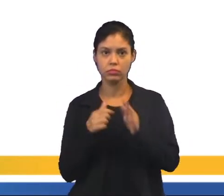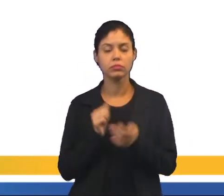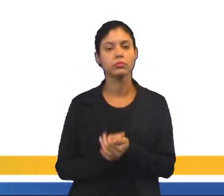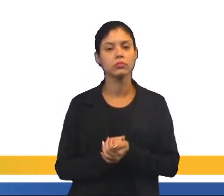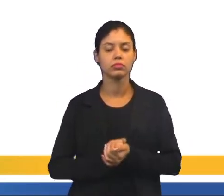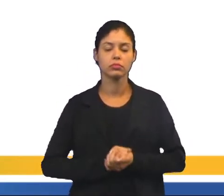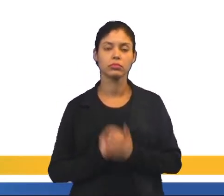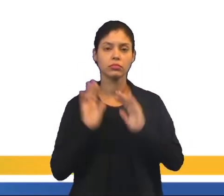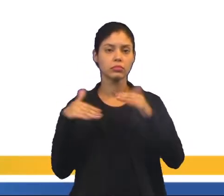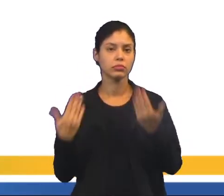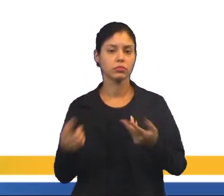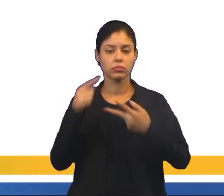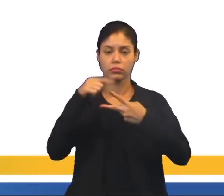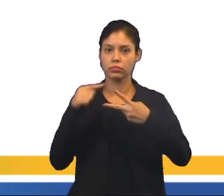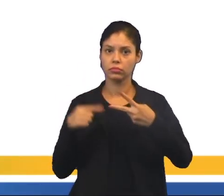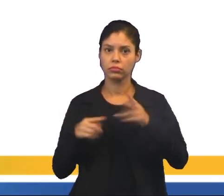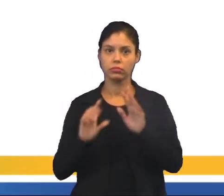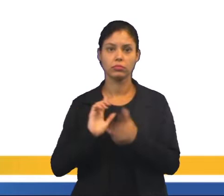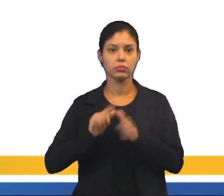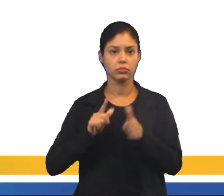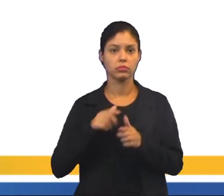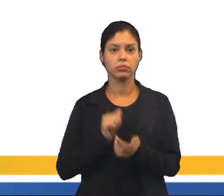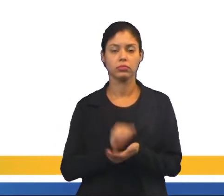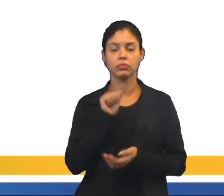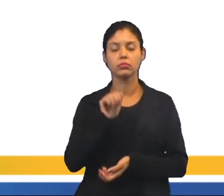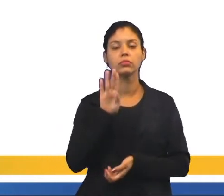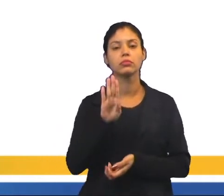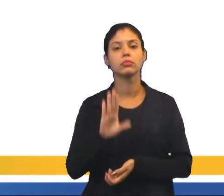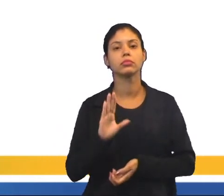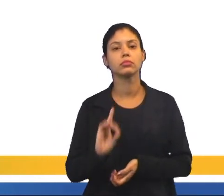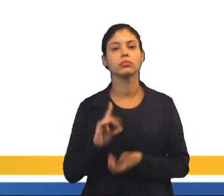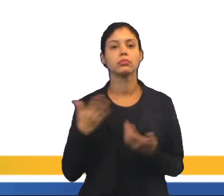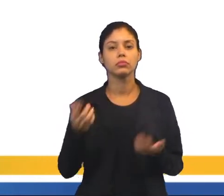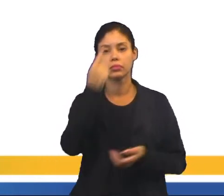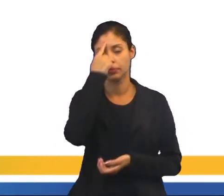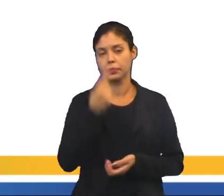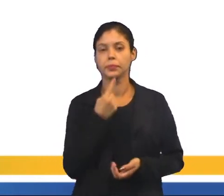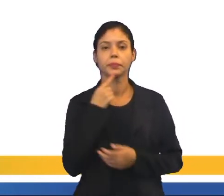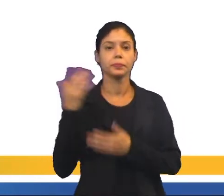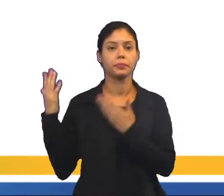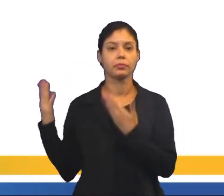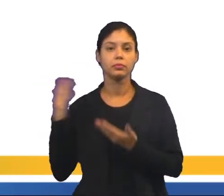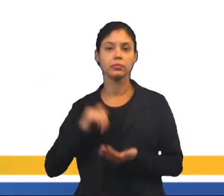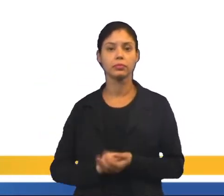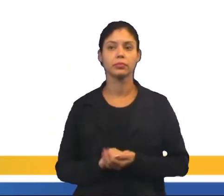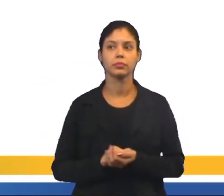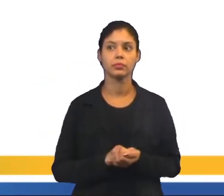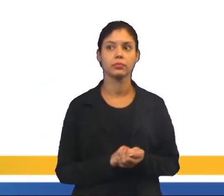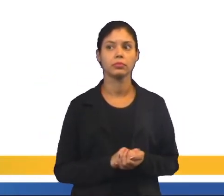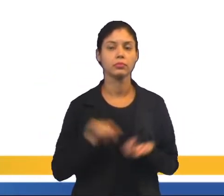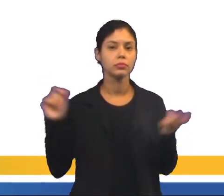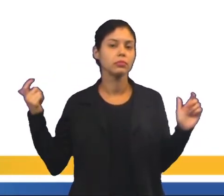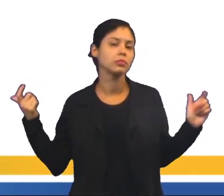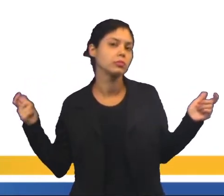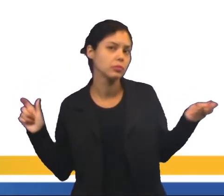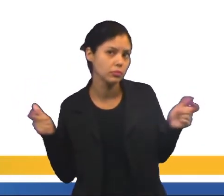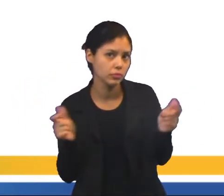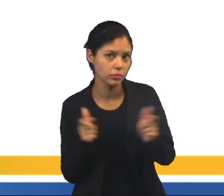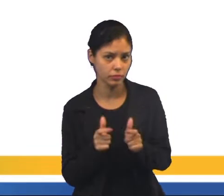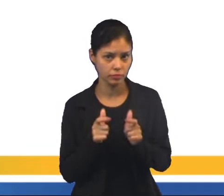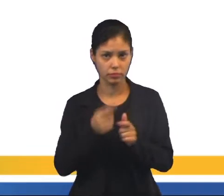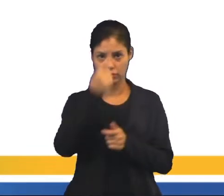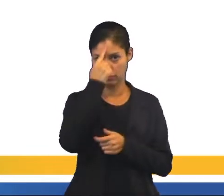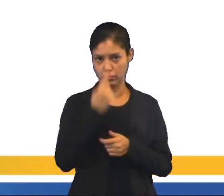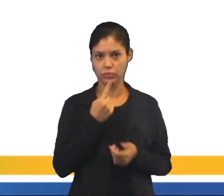proporções. Qual dessas letras, a A, B, a C ou a D dessas imagens, é a redução